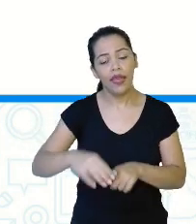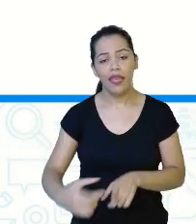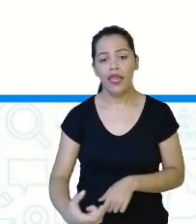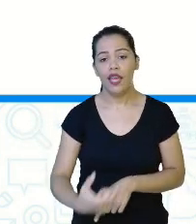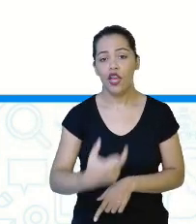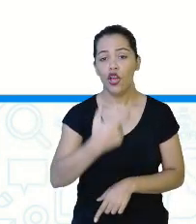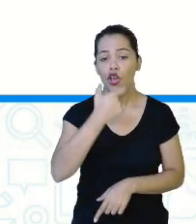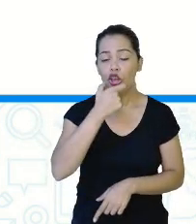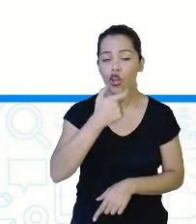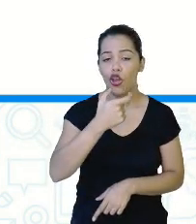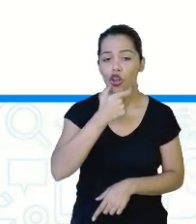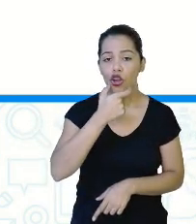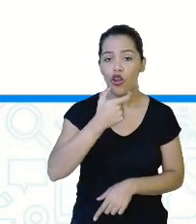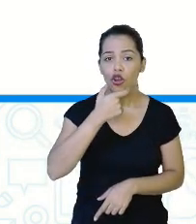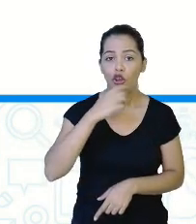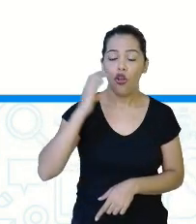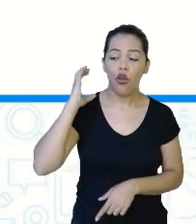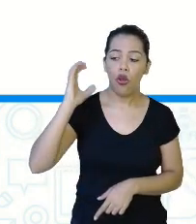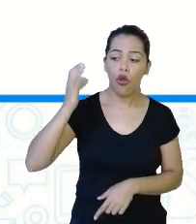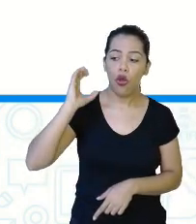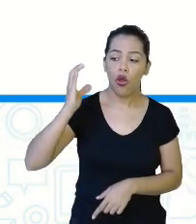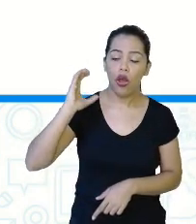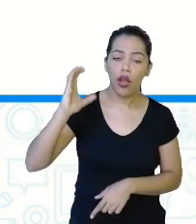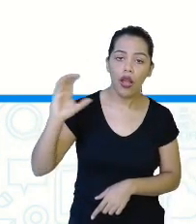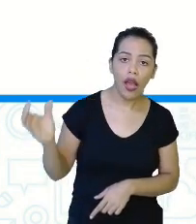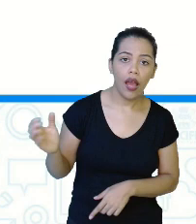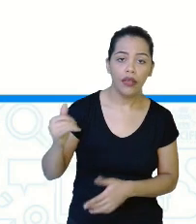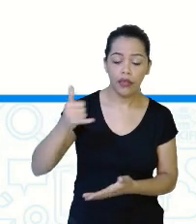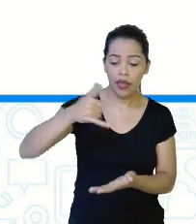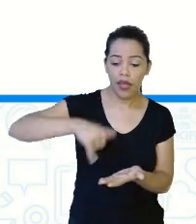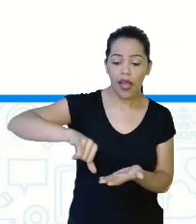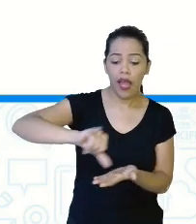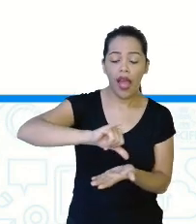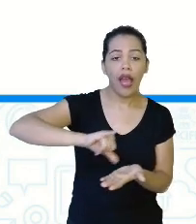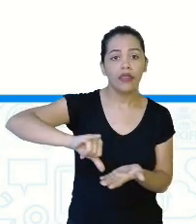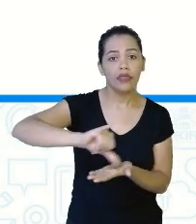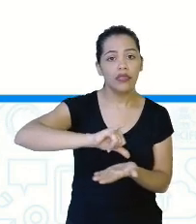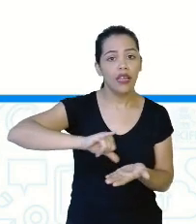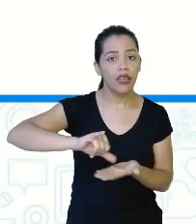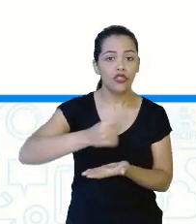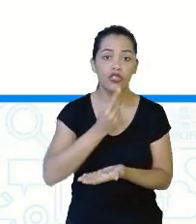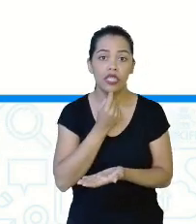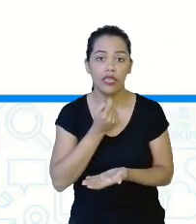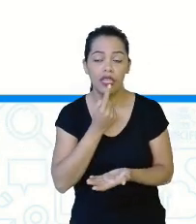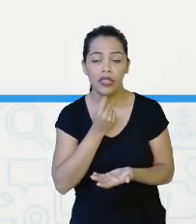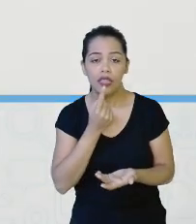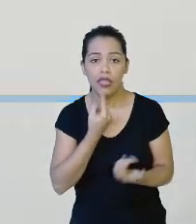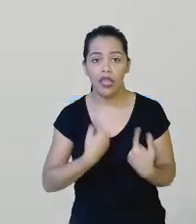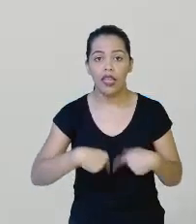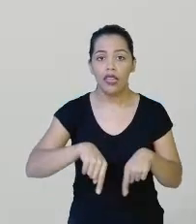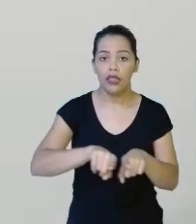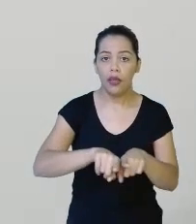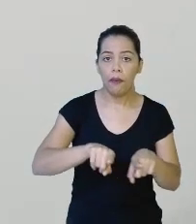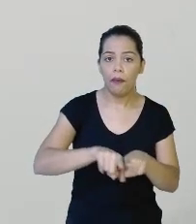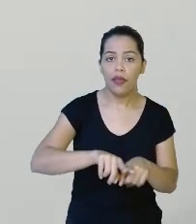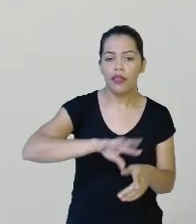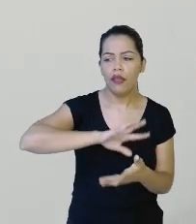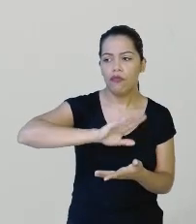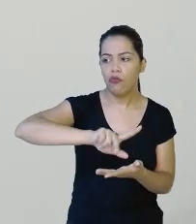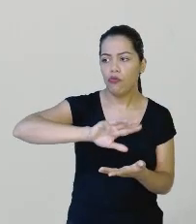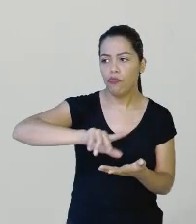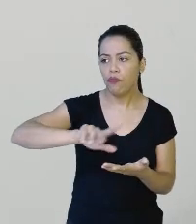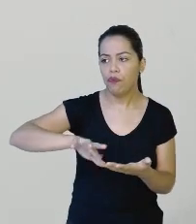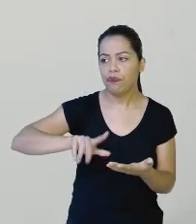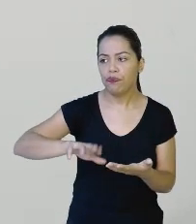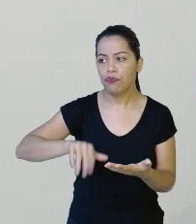o acarajé, o pirão, o angu, a pamonha e o quibe. Então, todos esses pratos